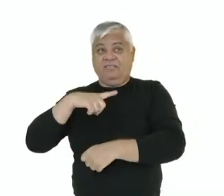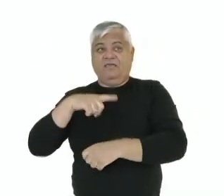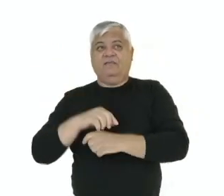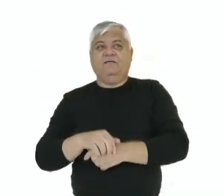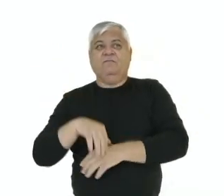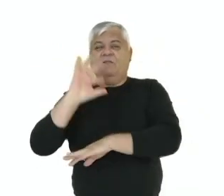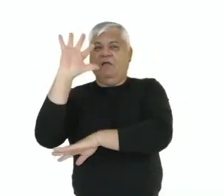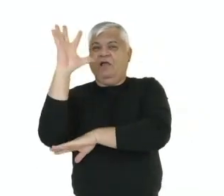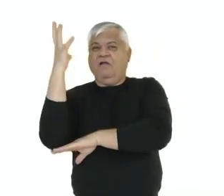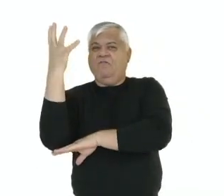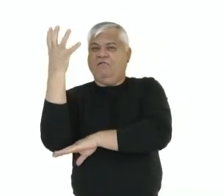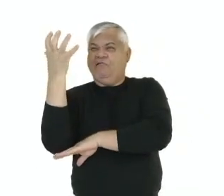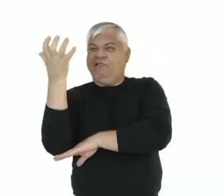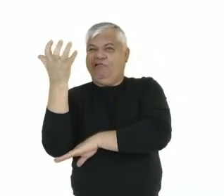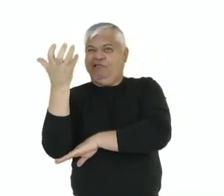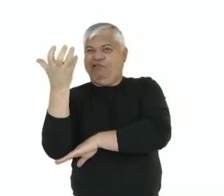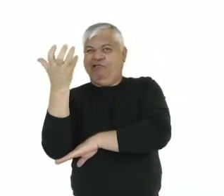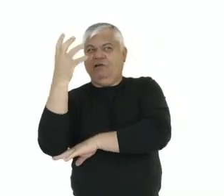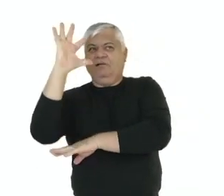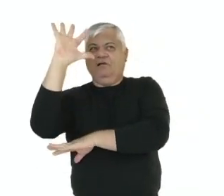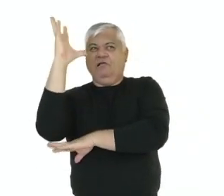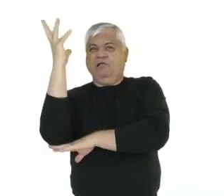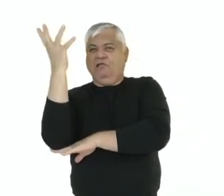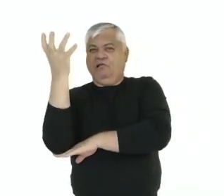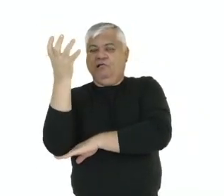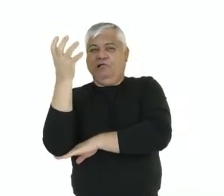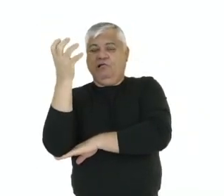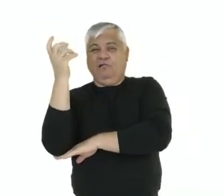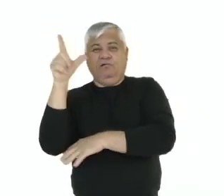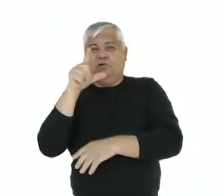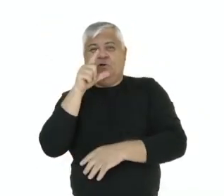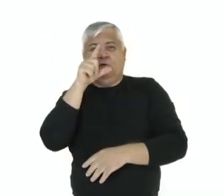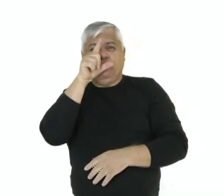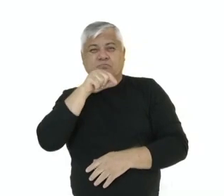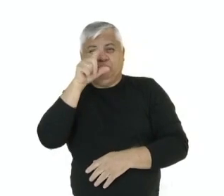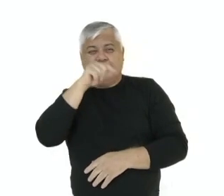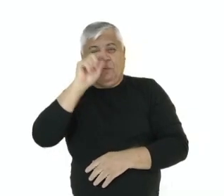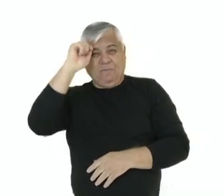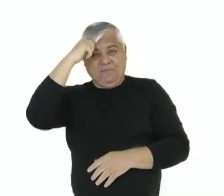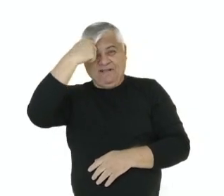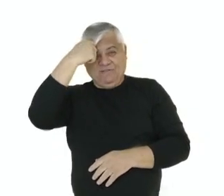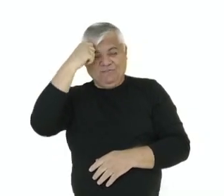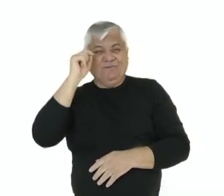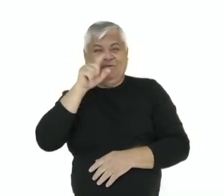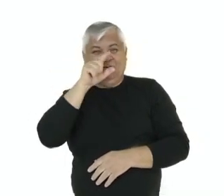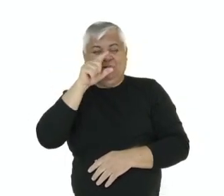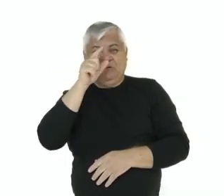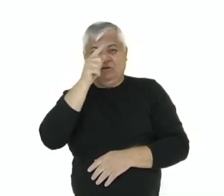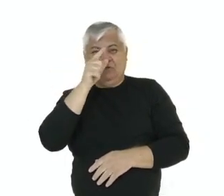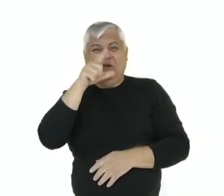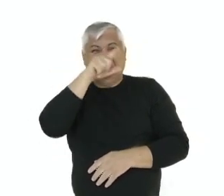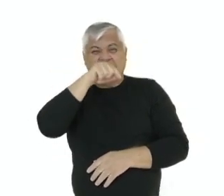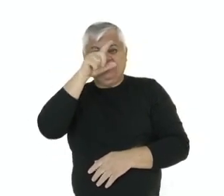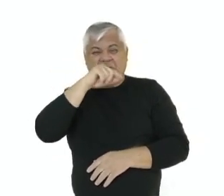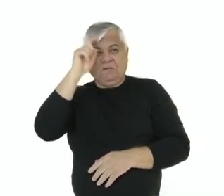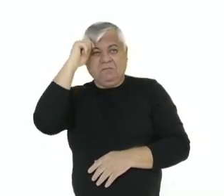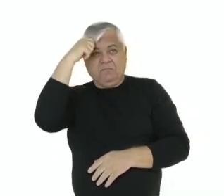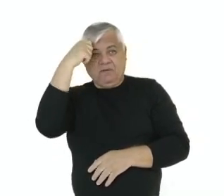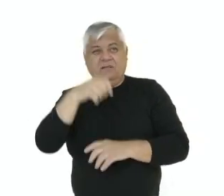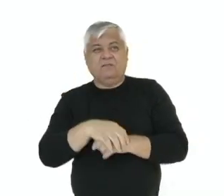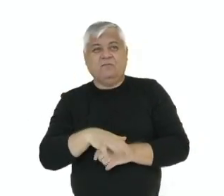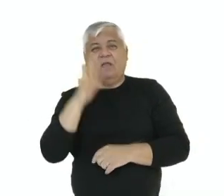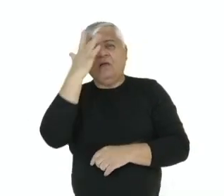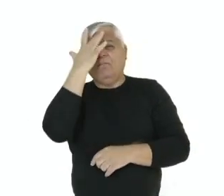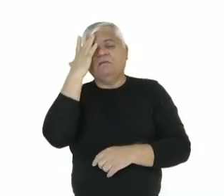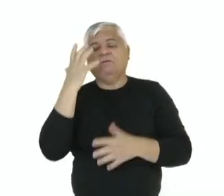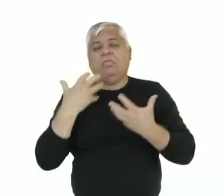árvorezinha seca, uma ave de rapina, um urubu, um corvo, e uma pessoa que está parecendo